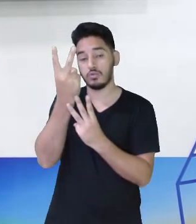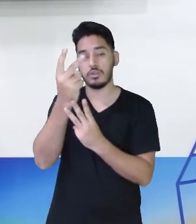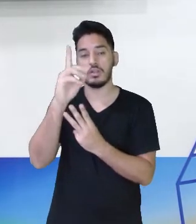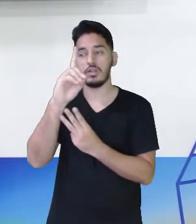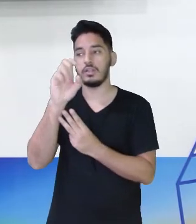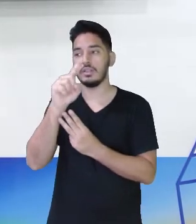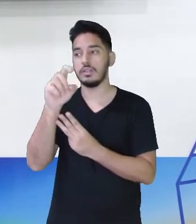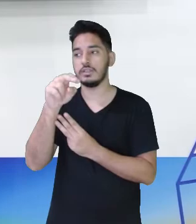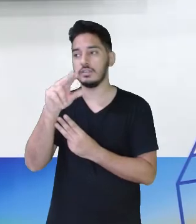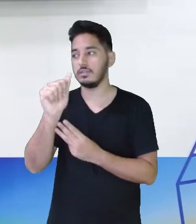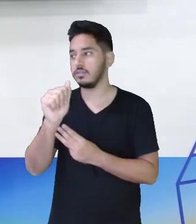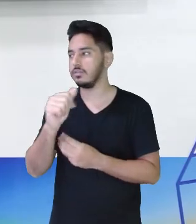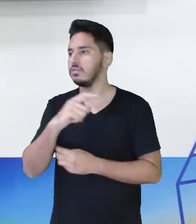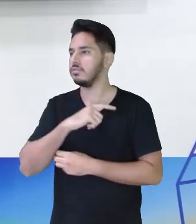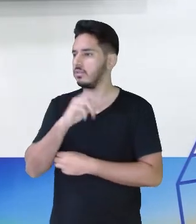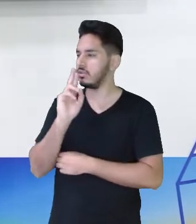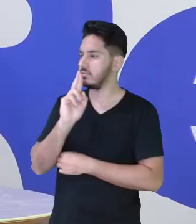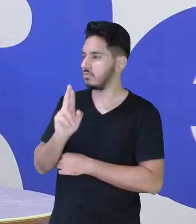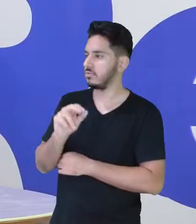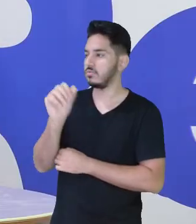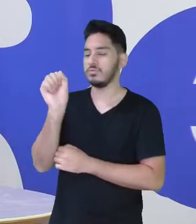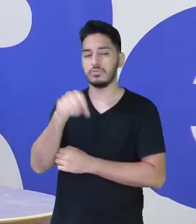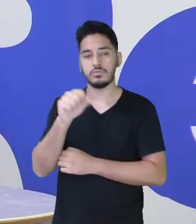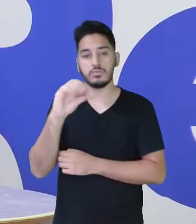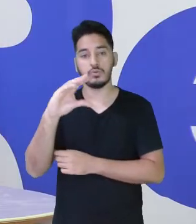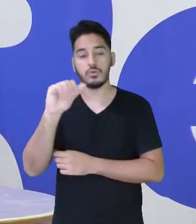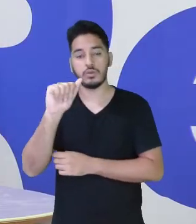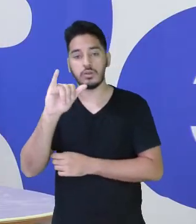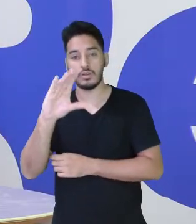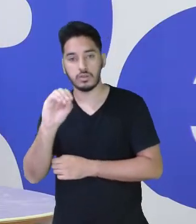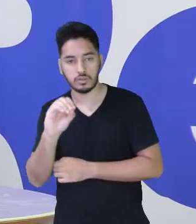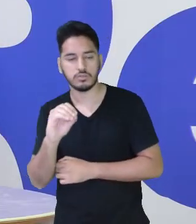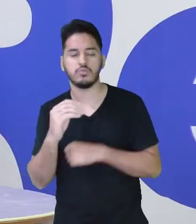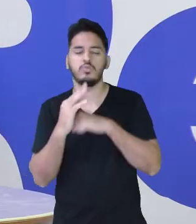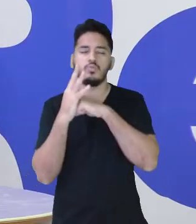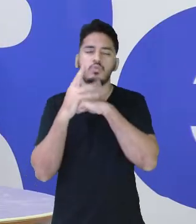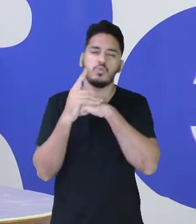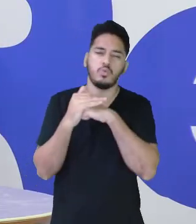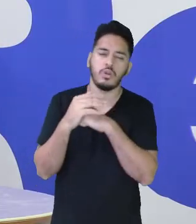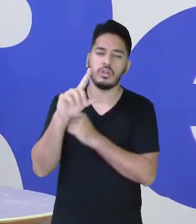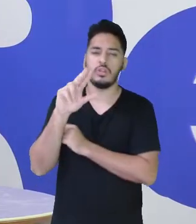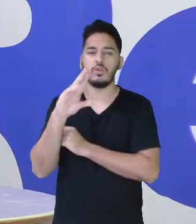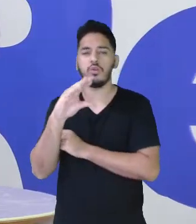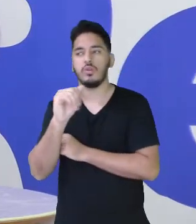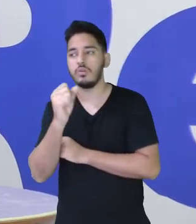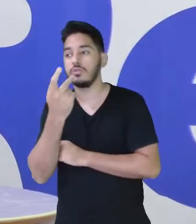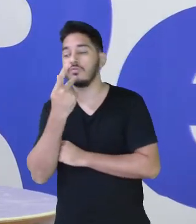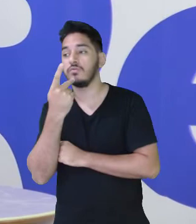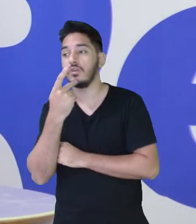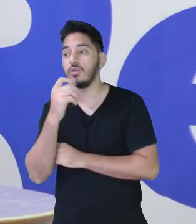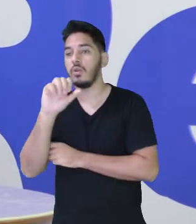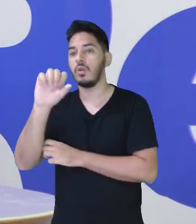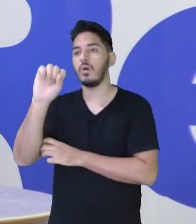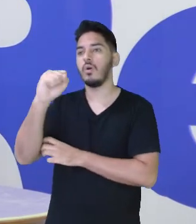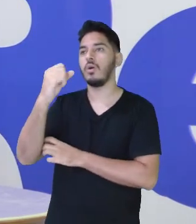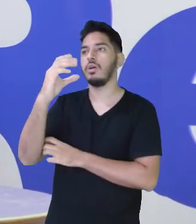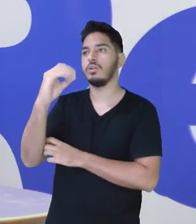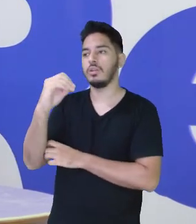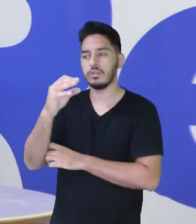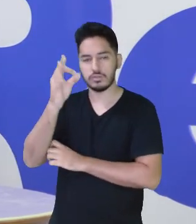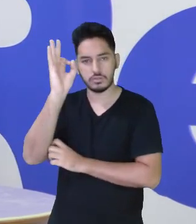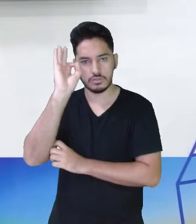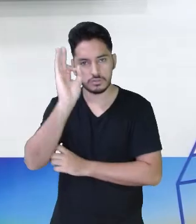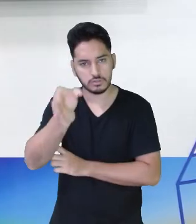Temos resposta, professora? Temos sim. O Caio, mesmo doente, o Olha. Lucas responderam 80.